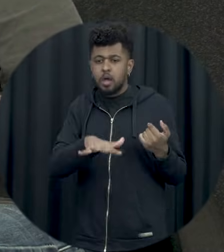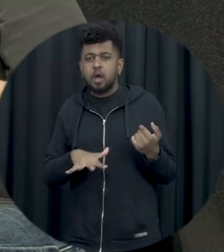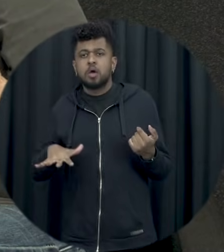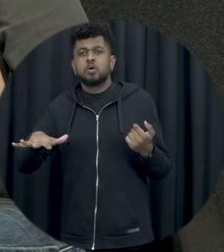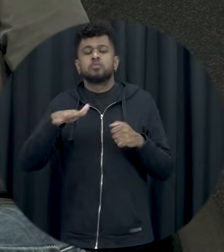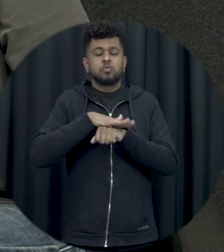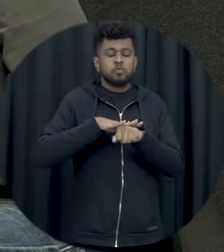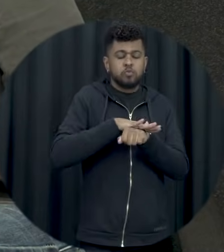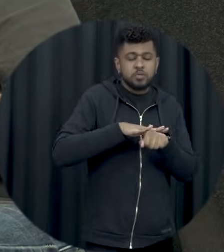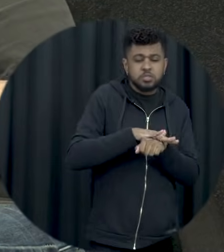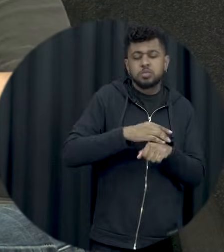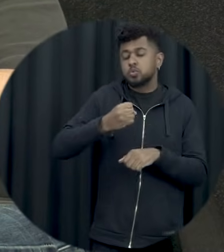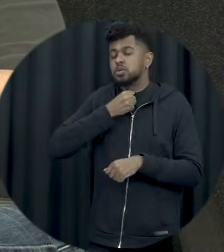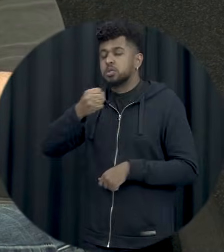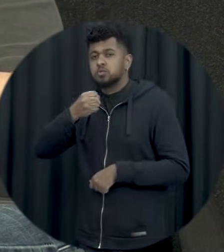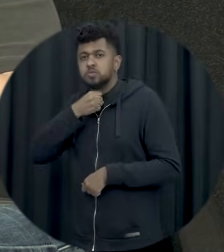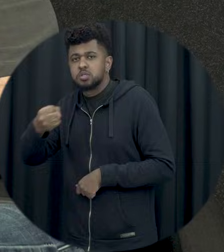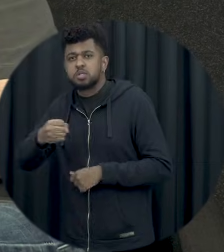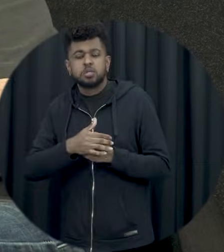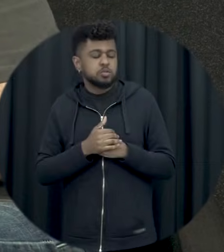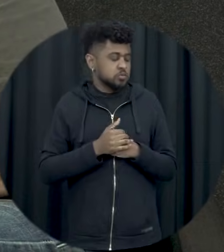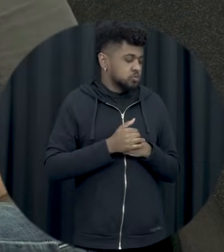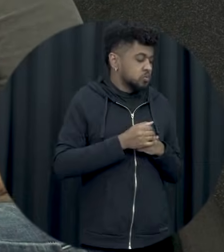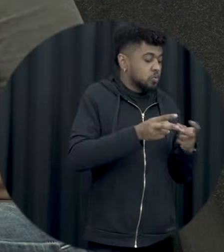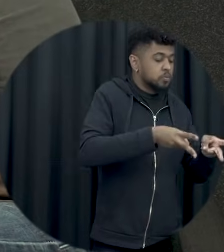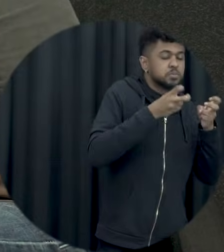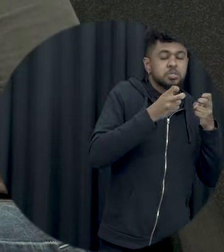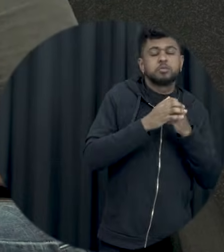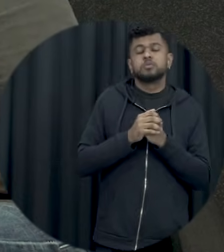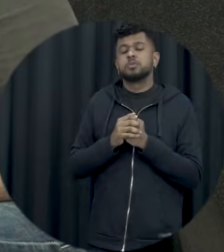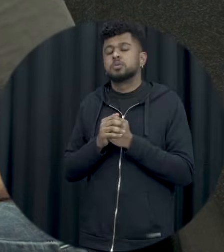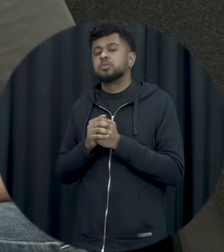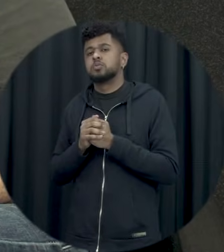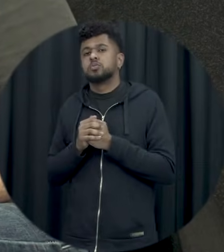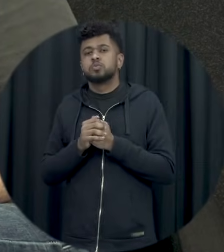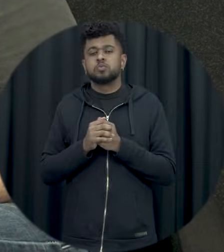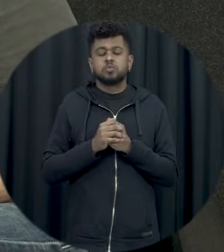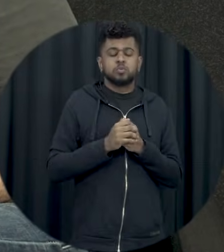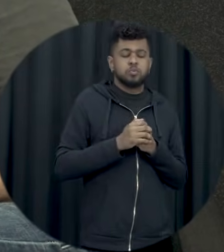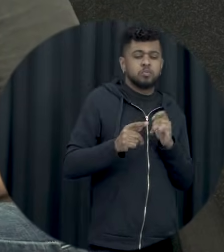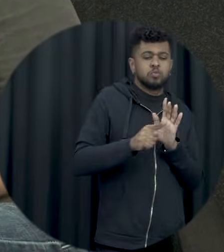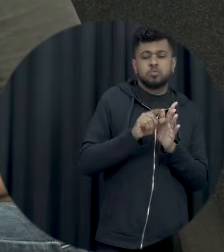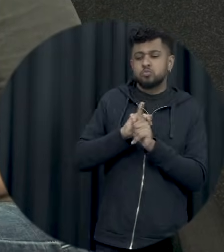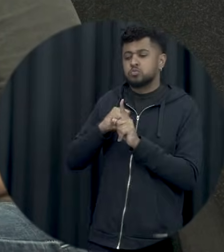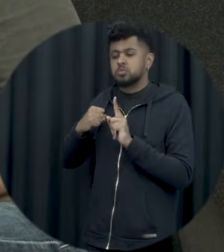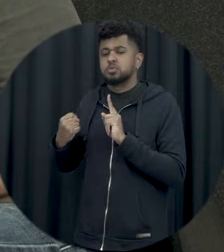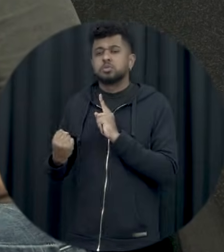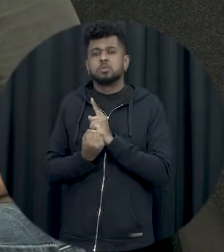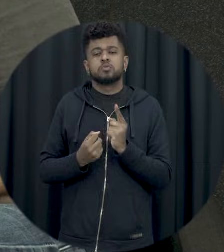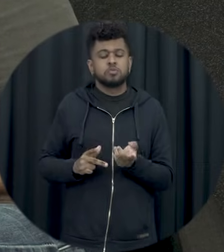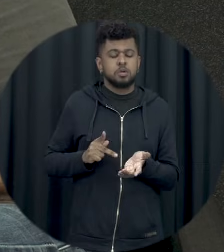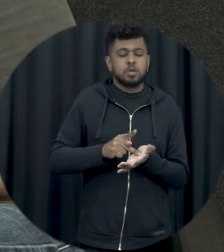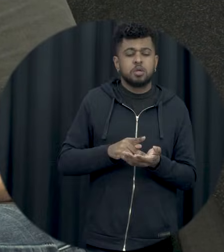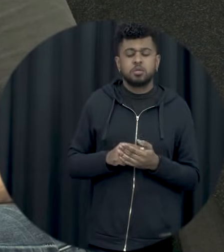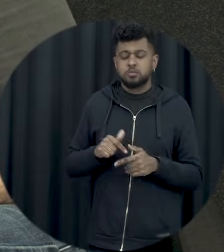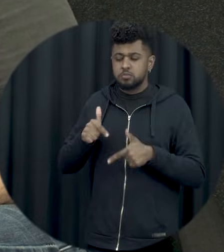conversando, entrevistando, observando os atores sociais reais, né? Então, é um trabalho que se desenvolve